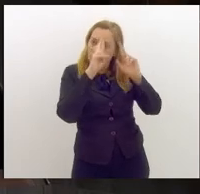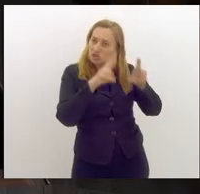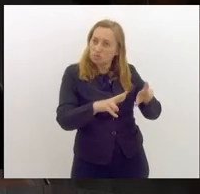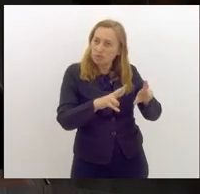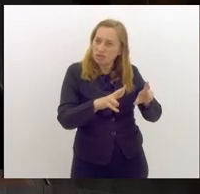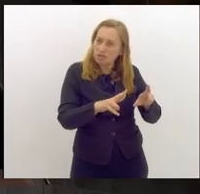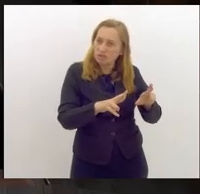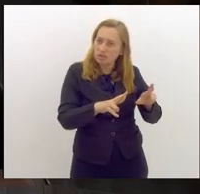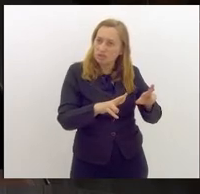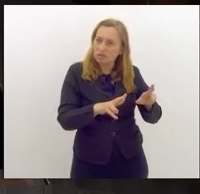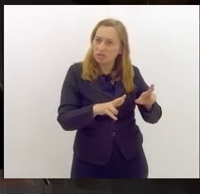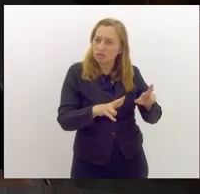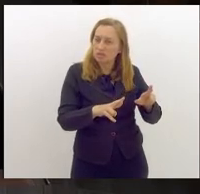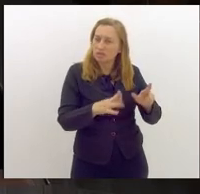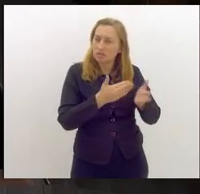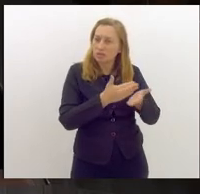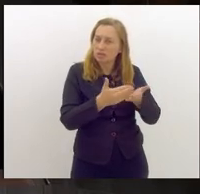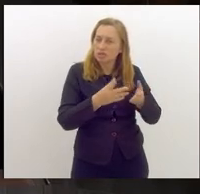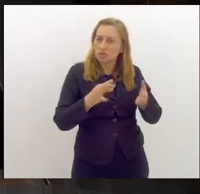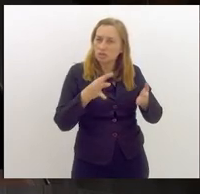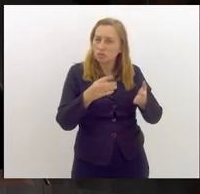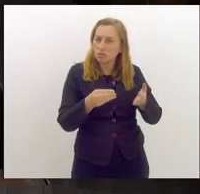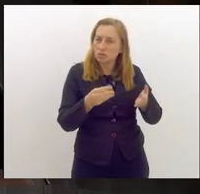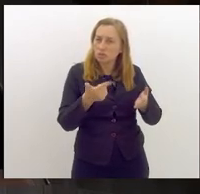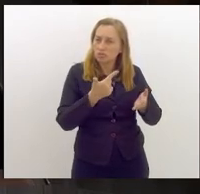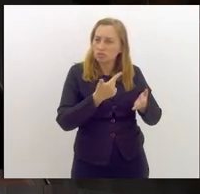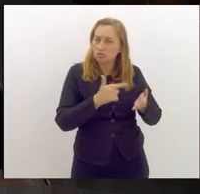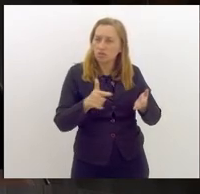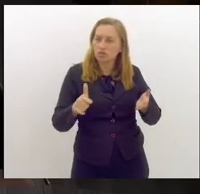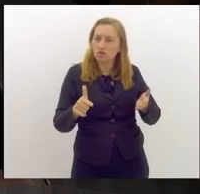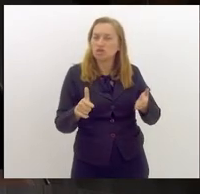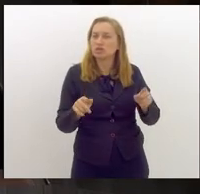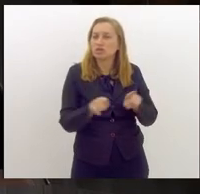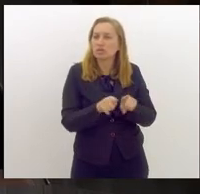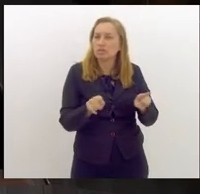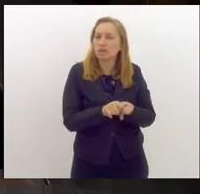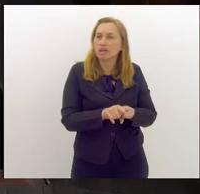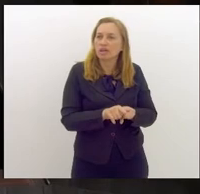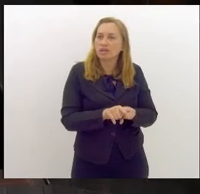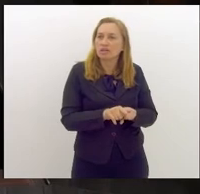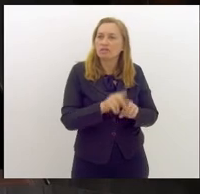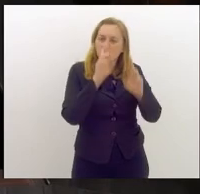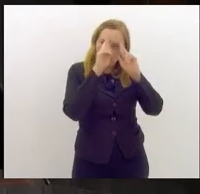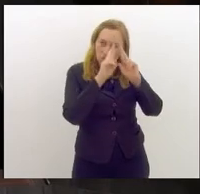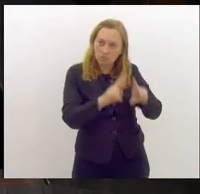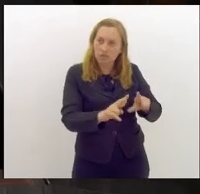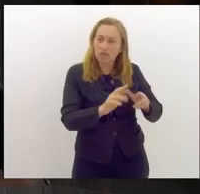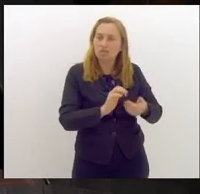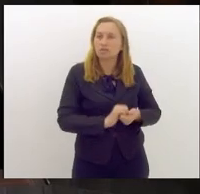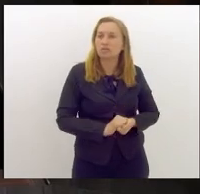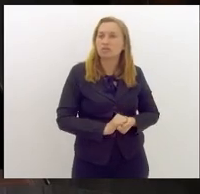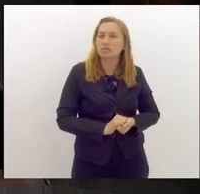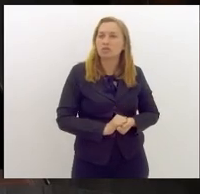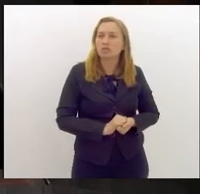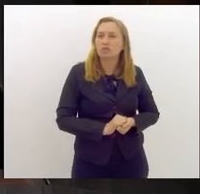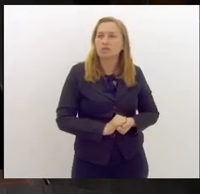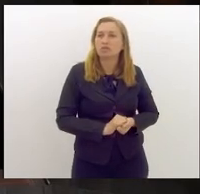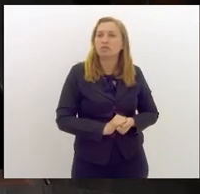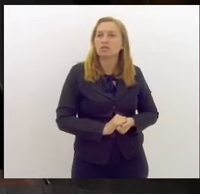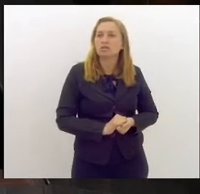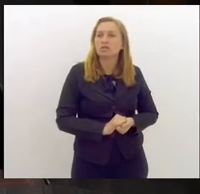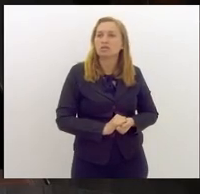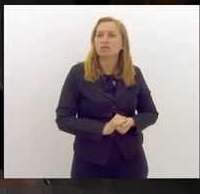a prescrição Inicial que não tinha sido também respeitado a nova